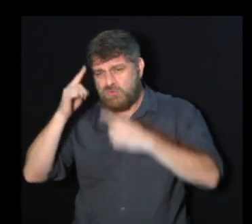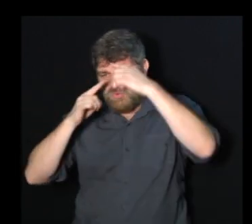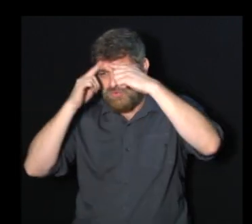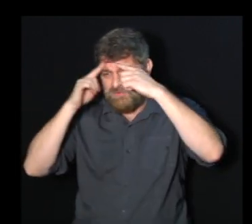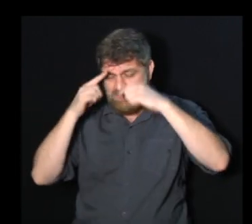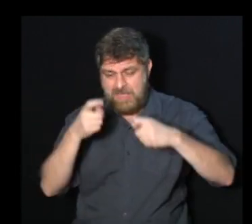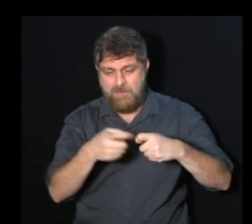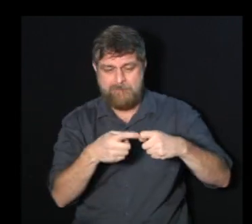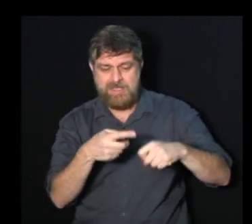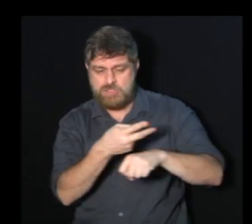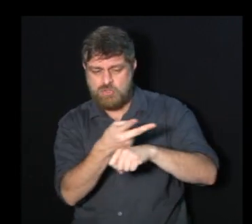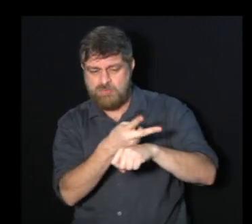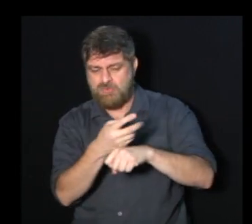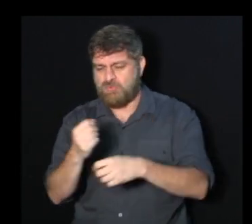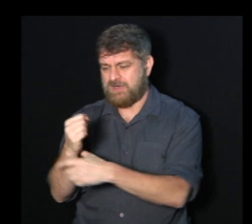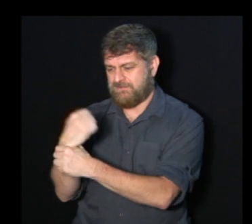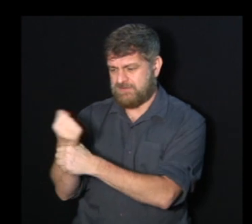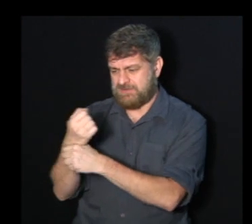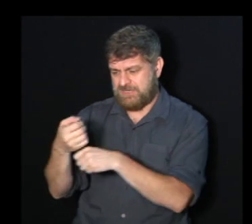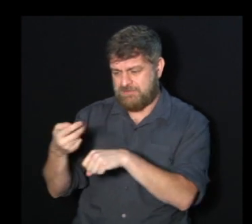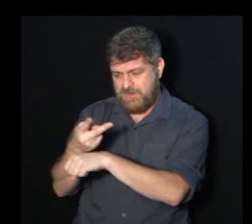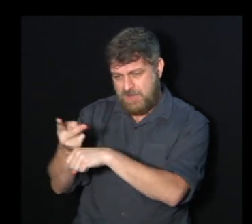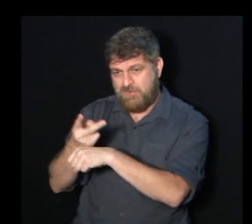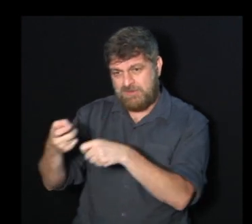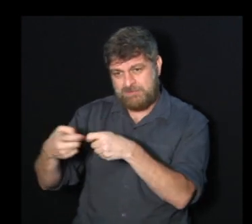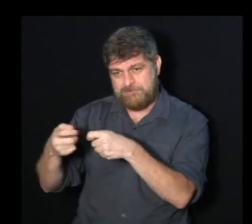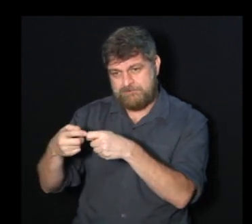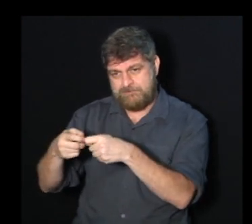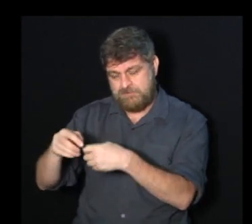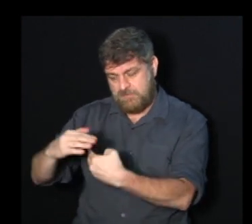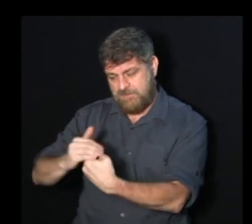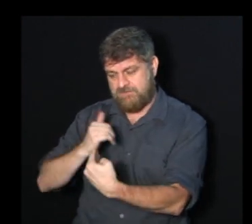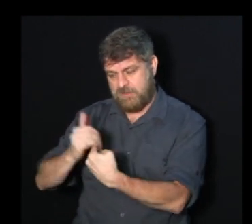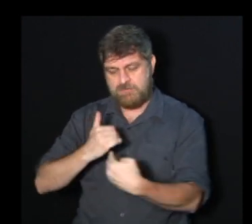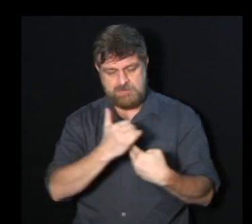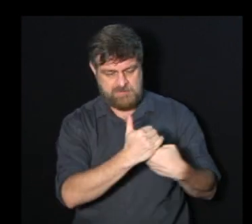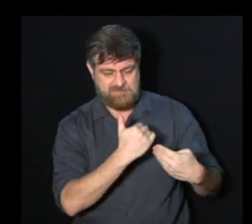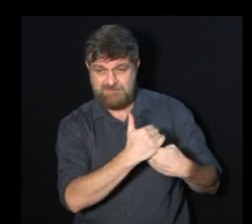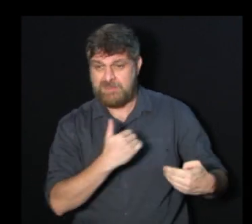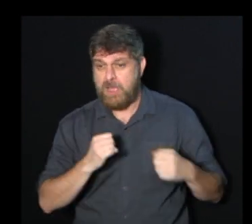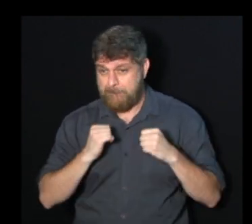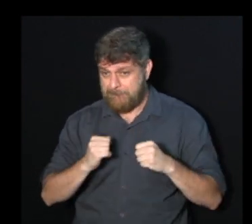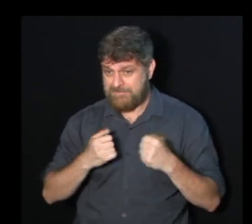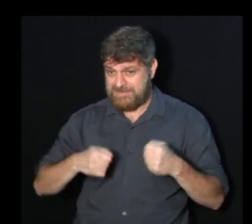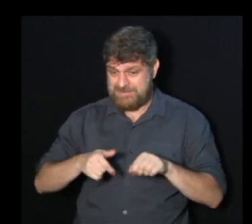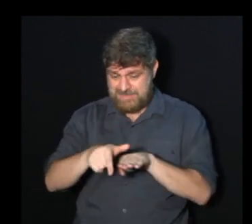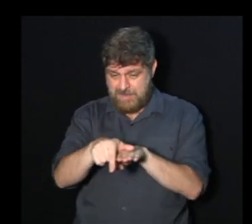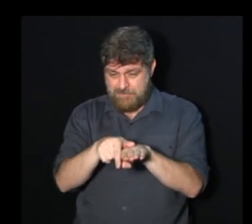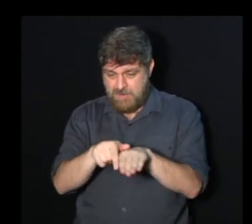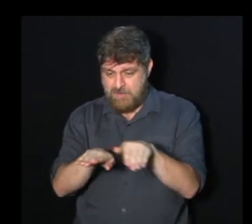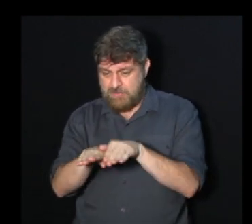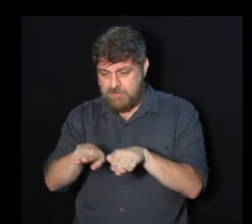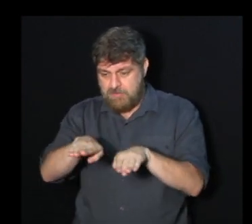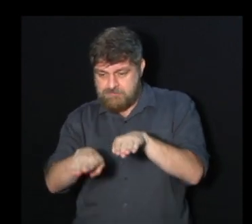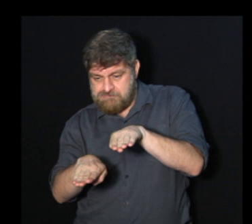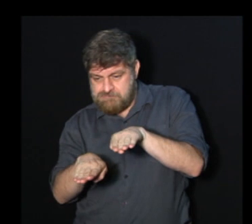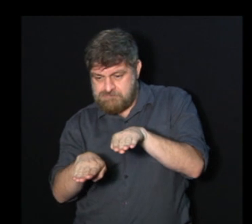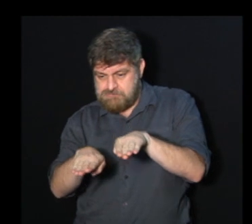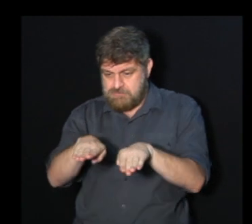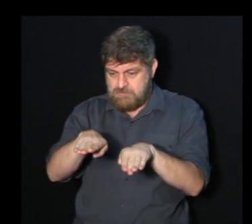um médico, um fisioterapeuta, que ele vai conseguir te dar uma ideia legal em relação à necessidade de compensar mesmo o seu membro ou não,